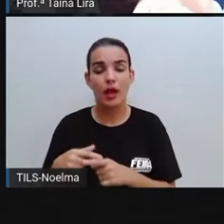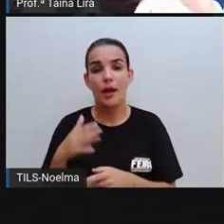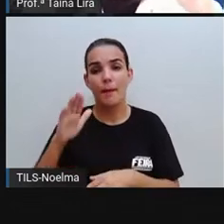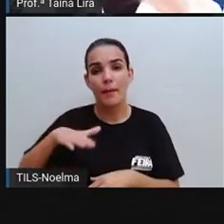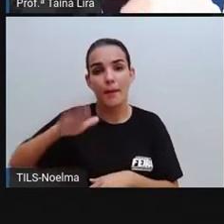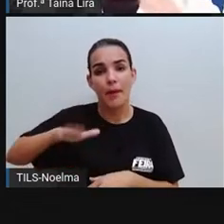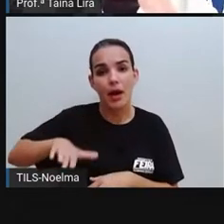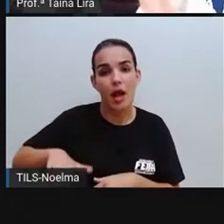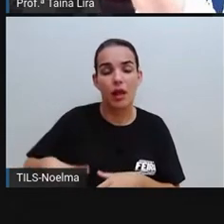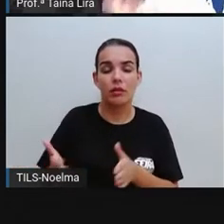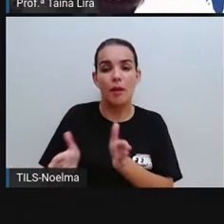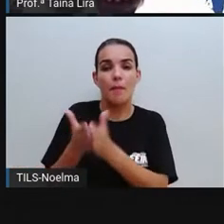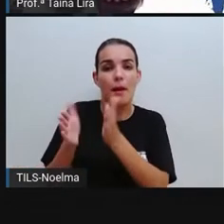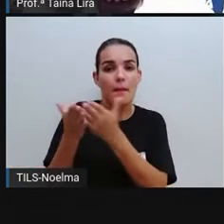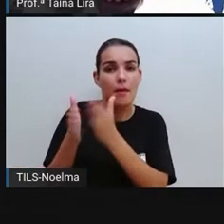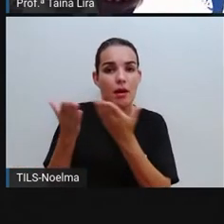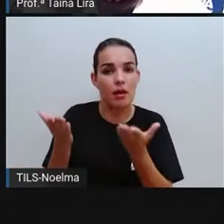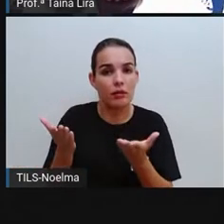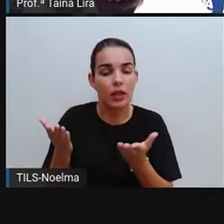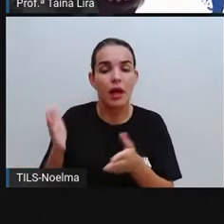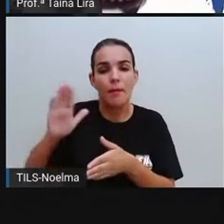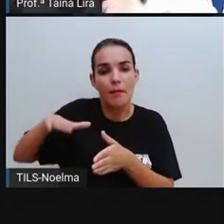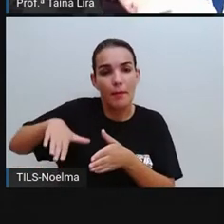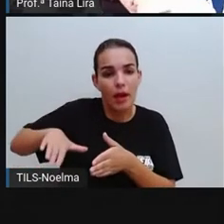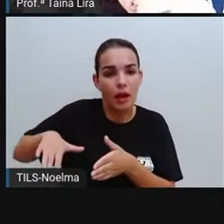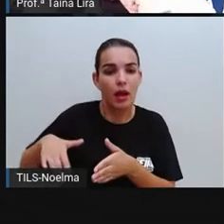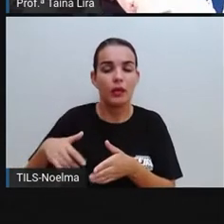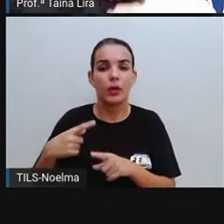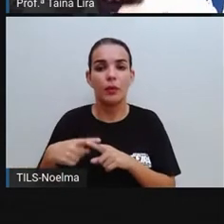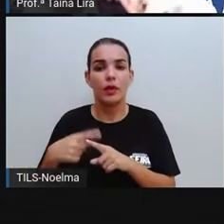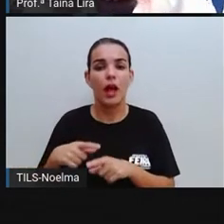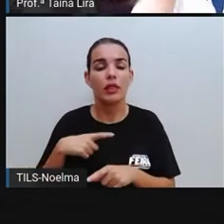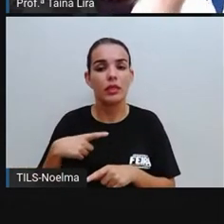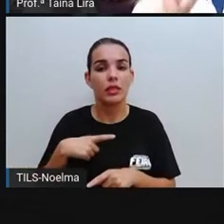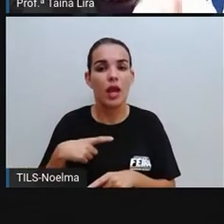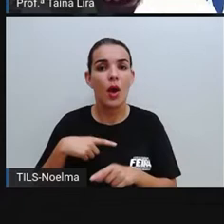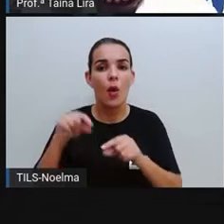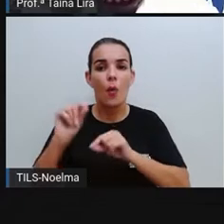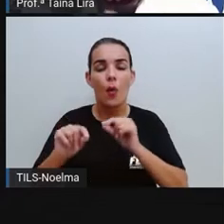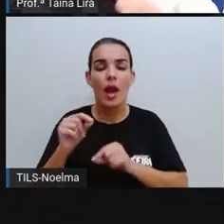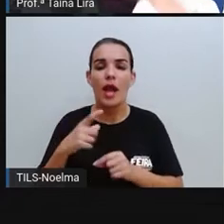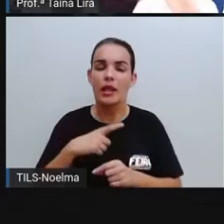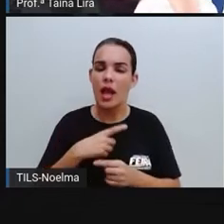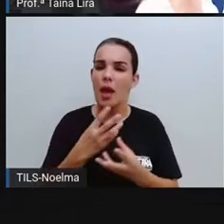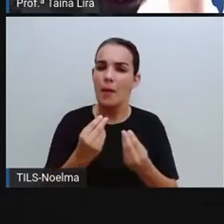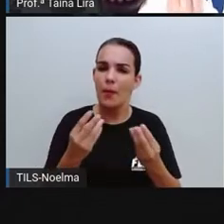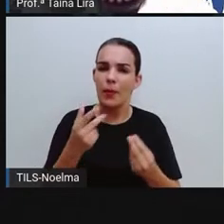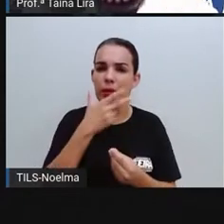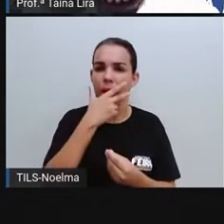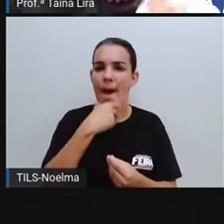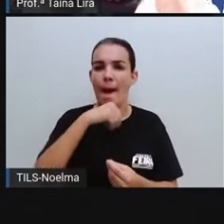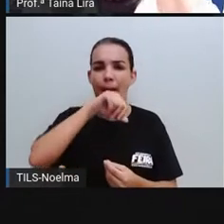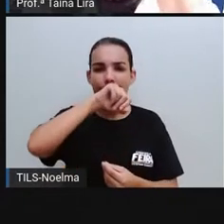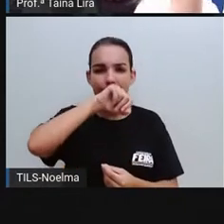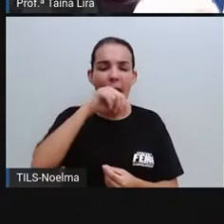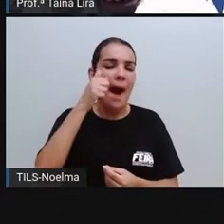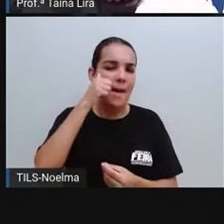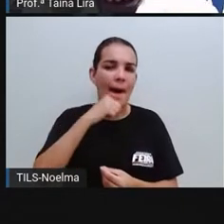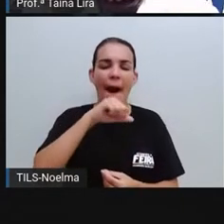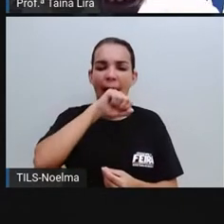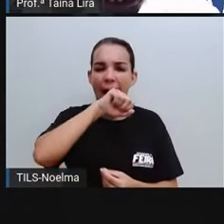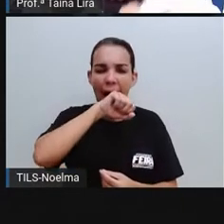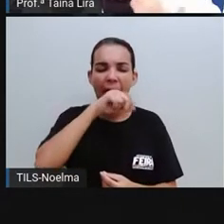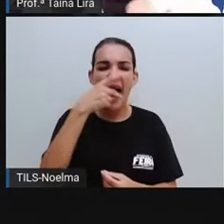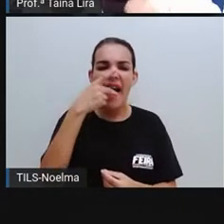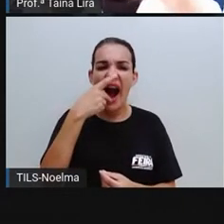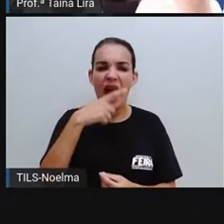que os próprios pais que apareciam aí no vídeo falando que realmente estava com preço baixo,